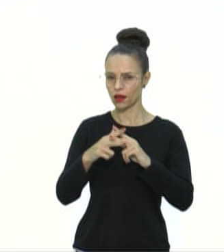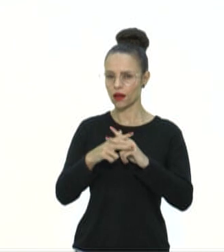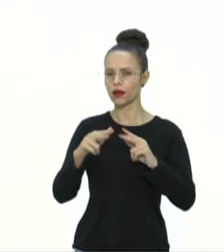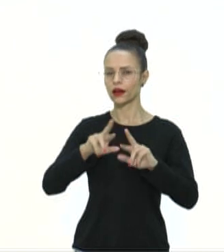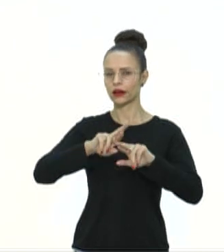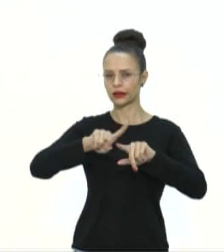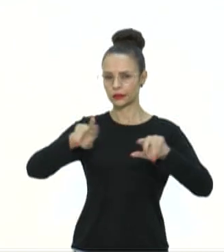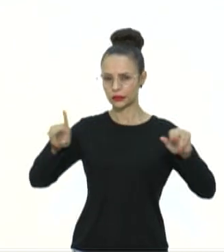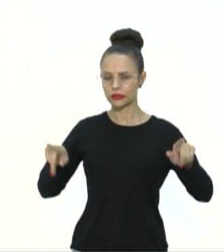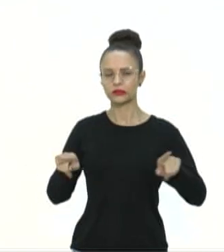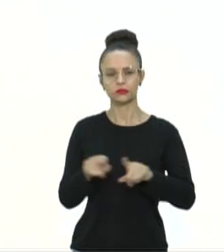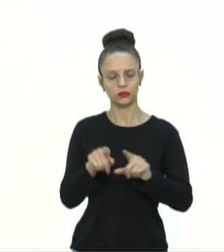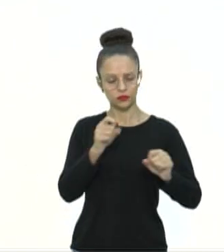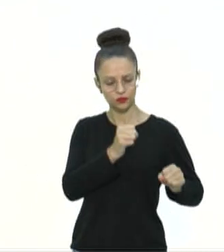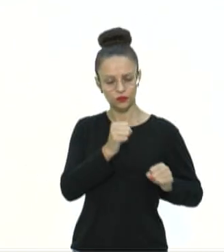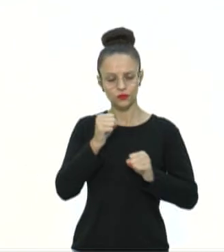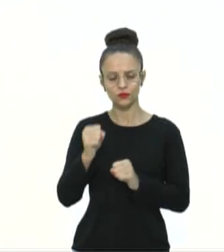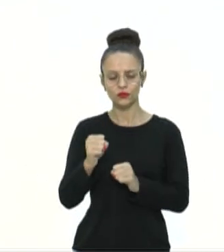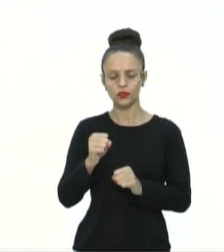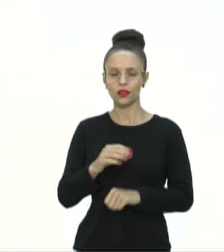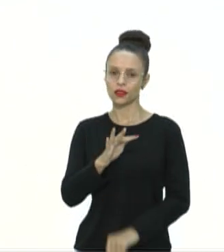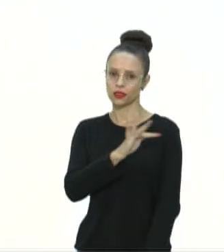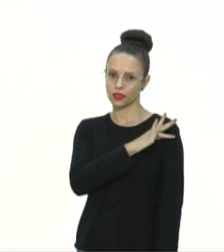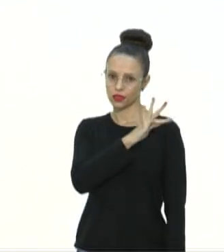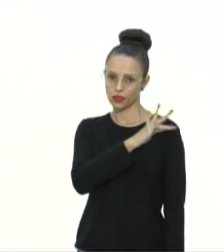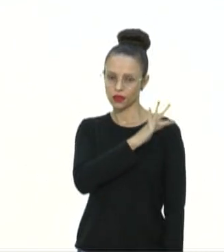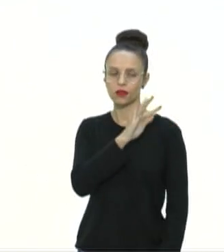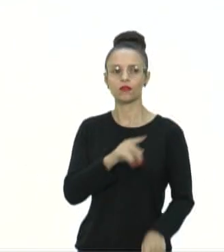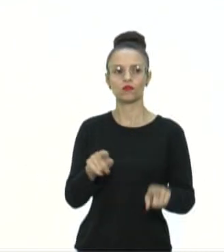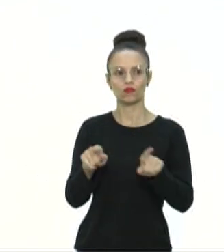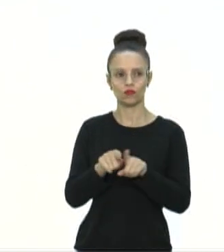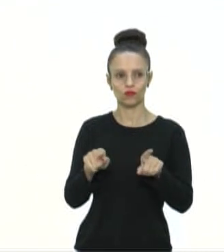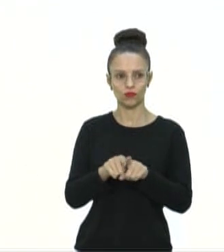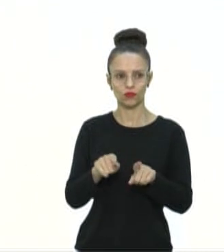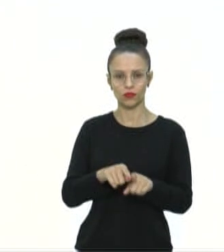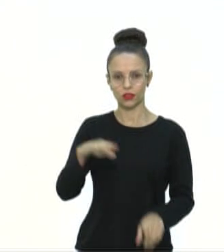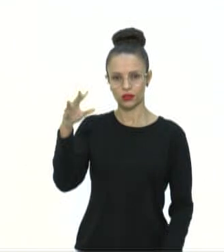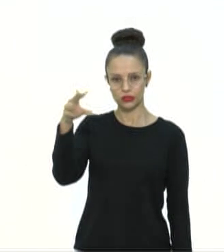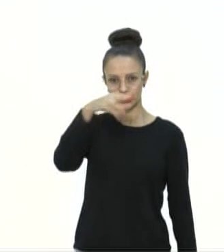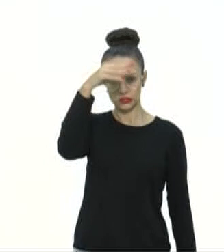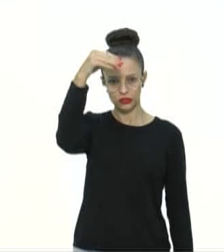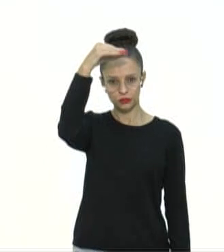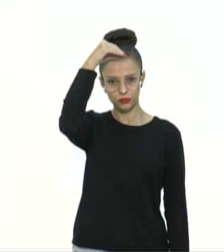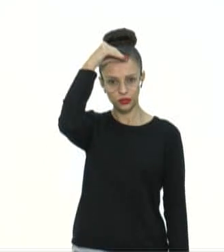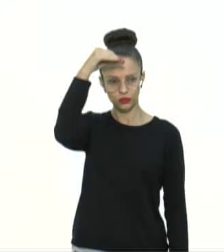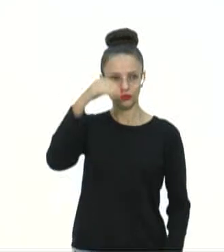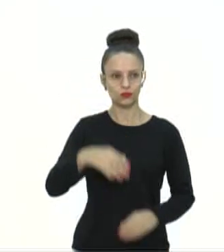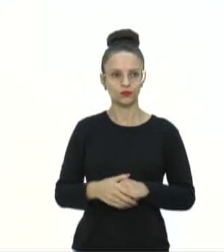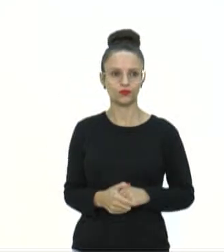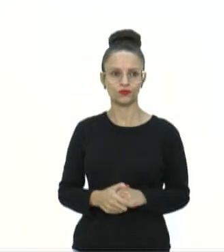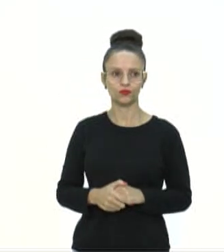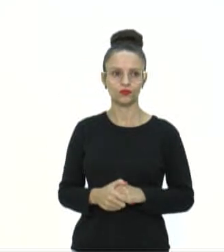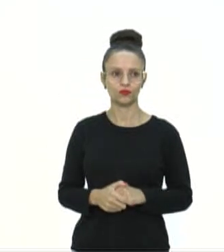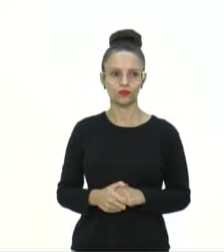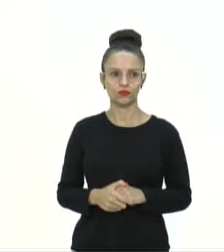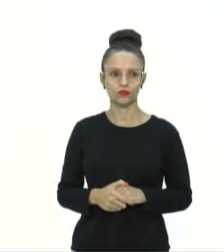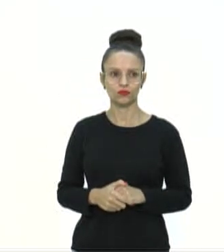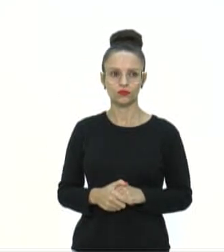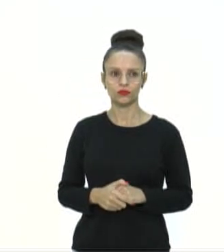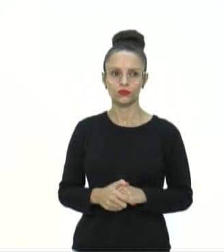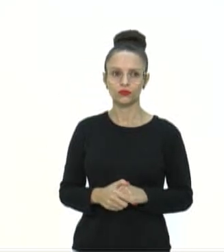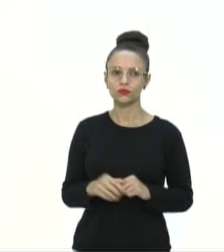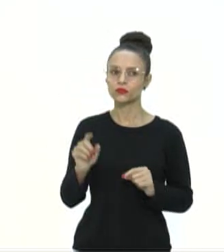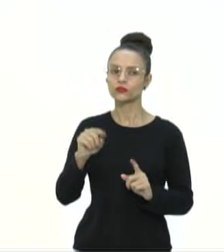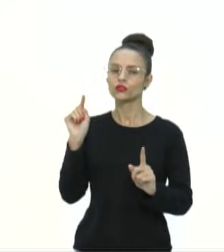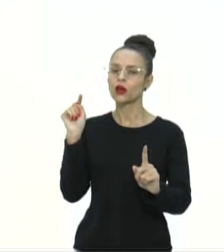era fortalecido tanto a nossa técnica quanto ao seu espírito. Mais do que acertar